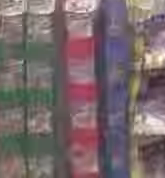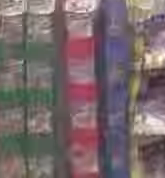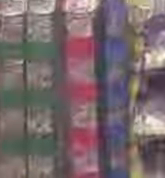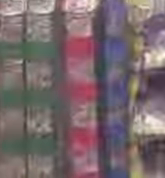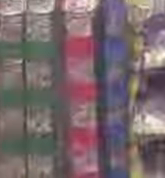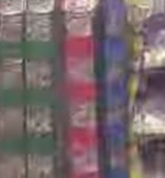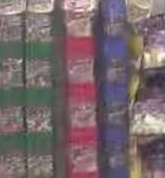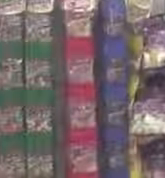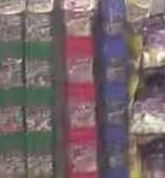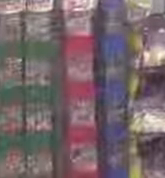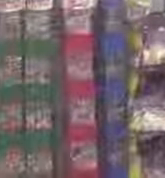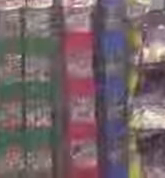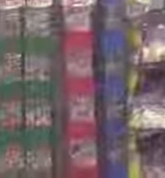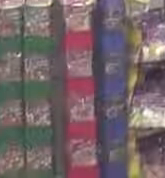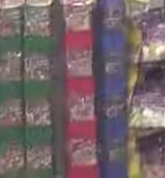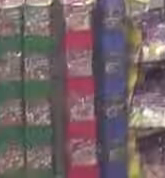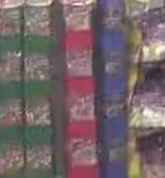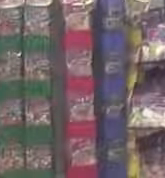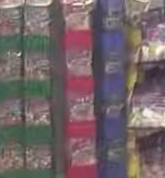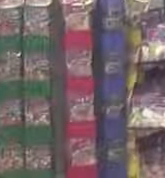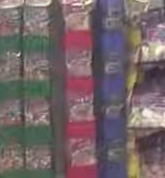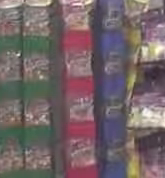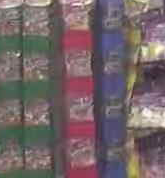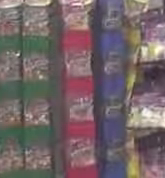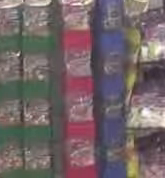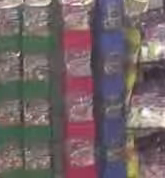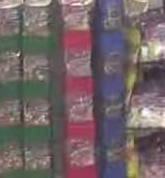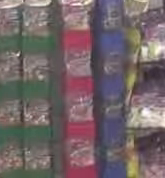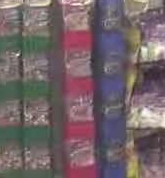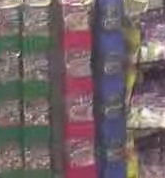nem tampouco uma loja de presentes.